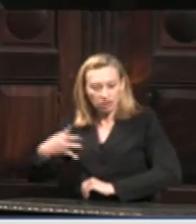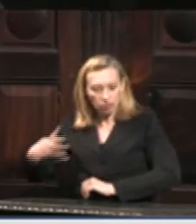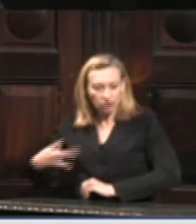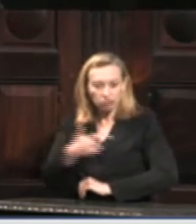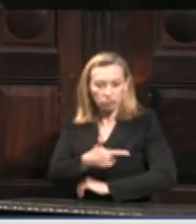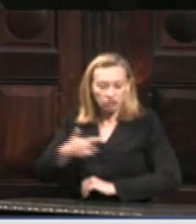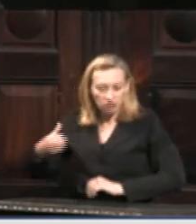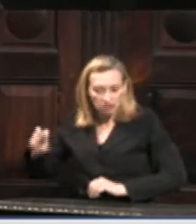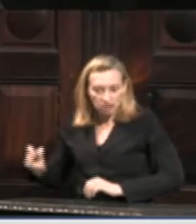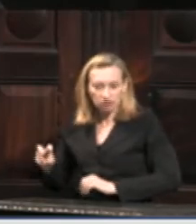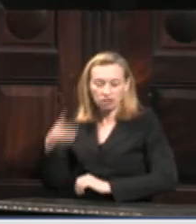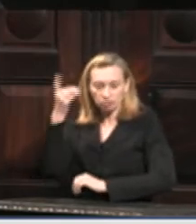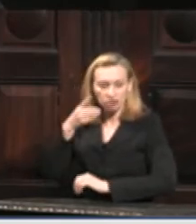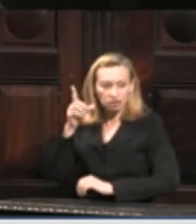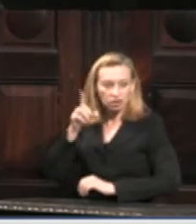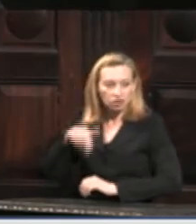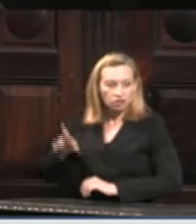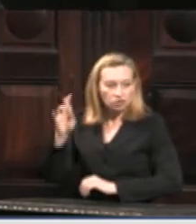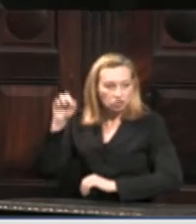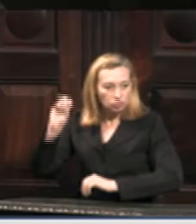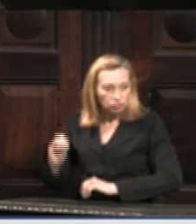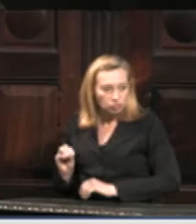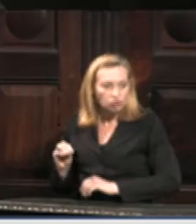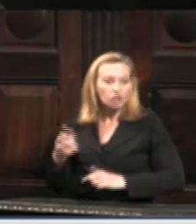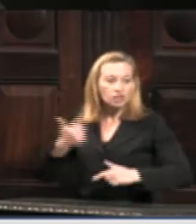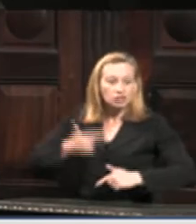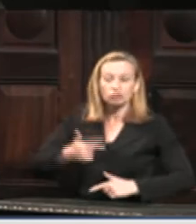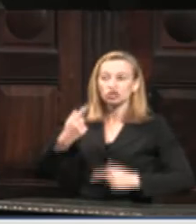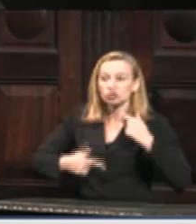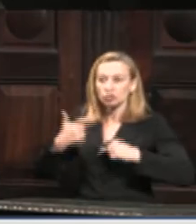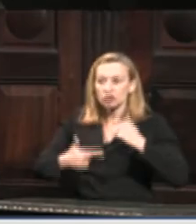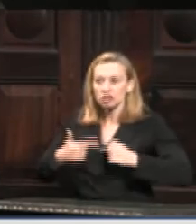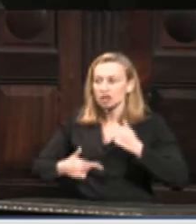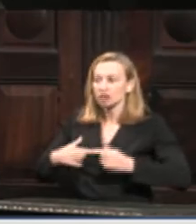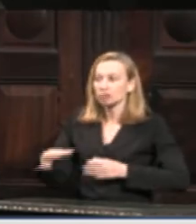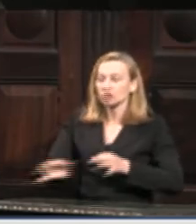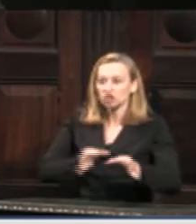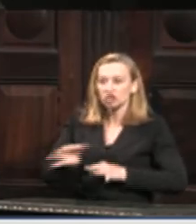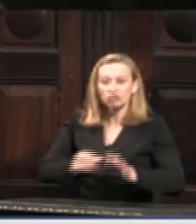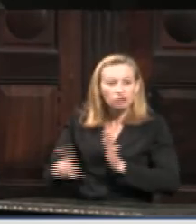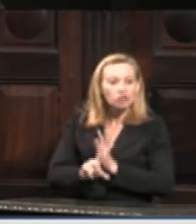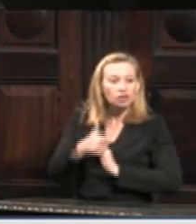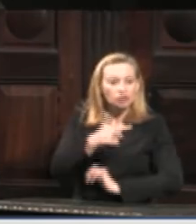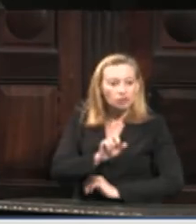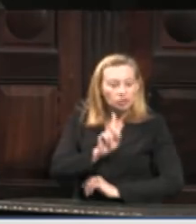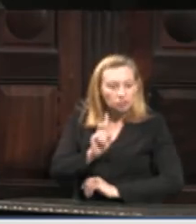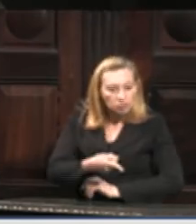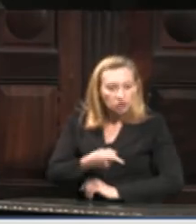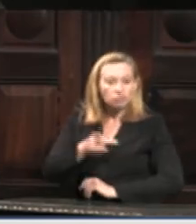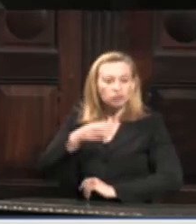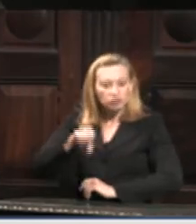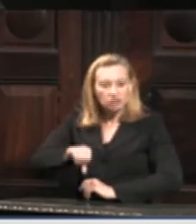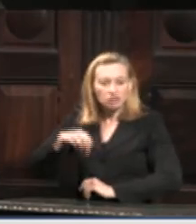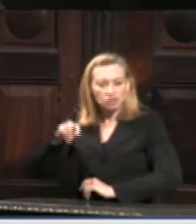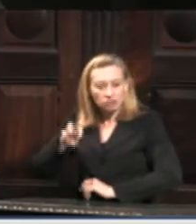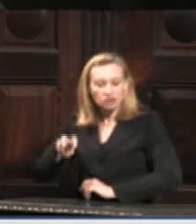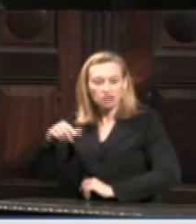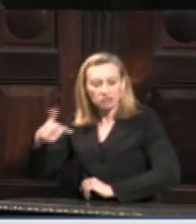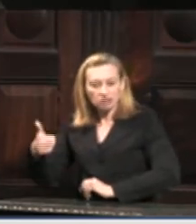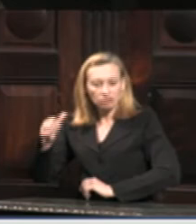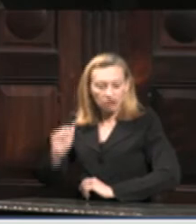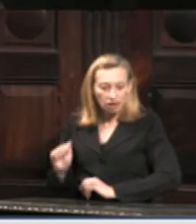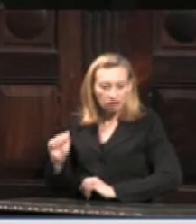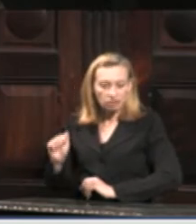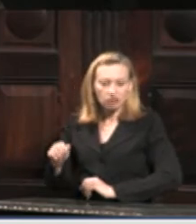do deputado Dionísio Lins. Em segunda discussão, redação do vencido. Projeto de lei 1955-A de 2013, de